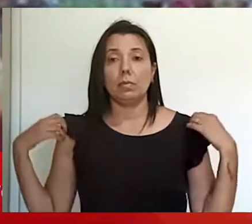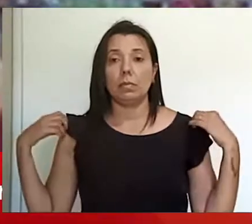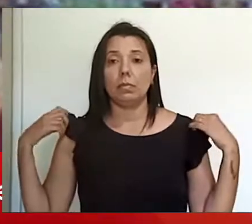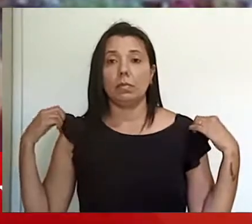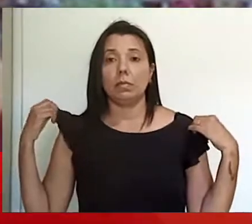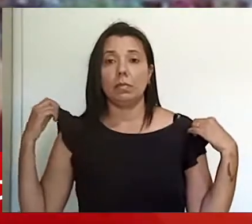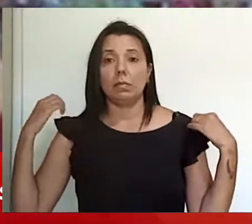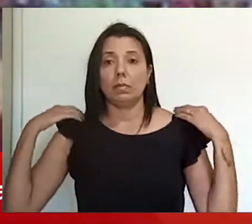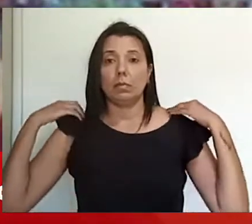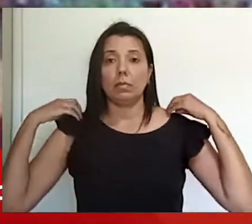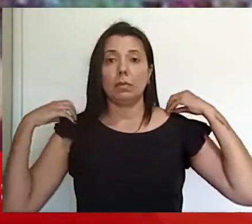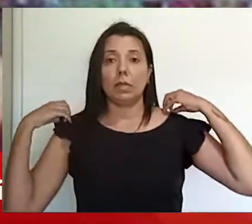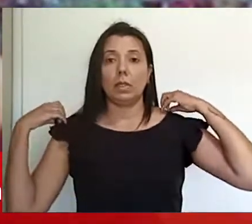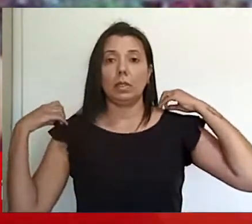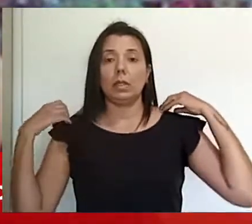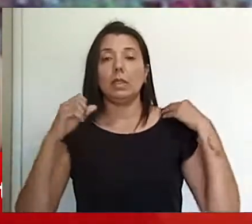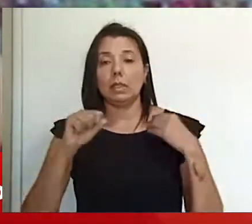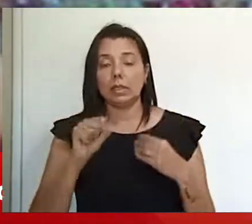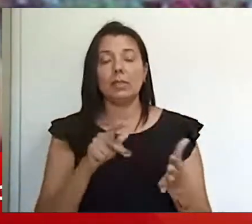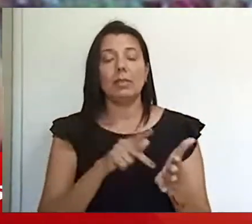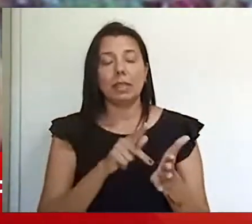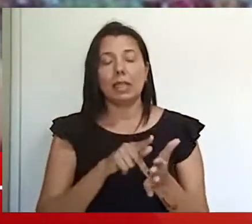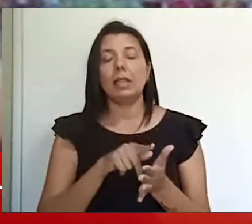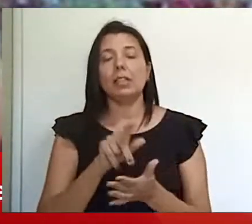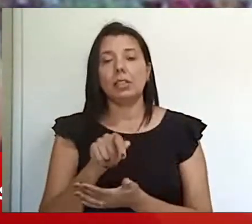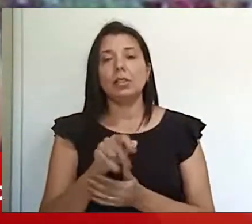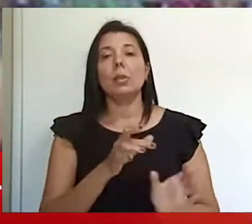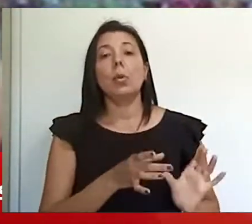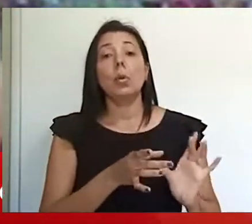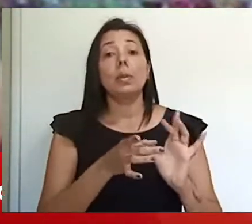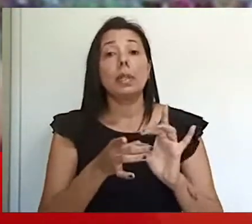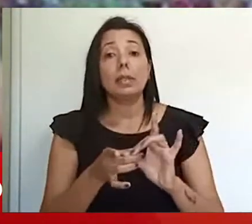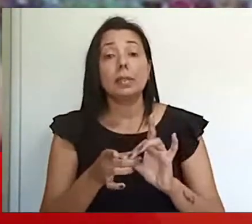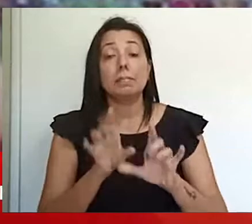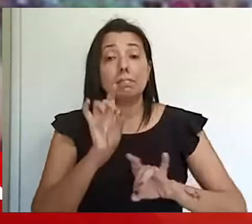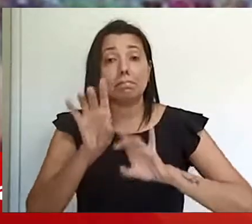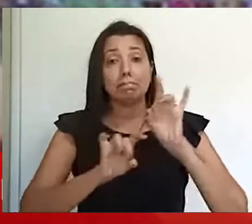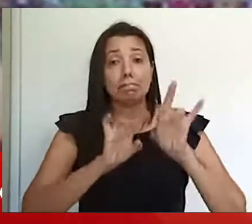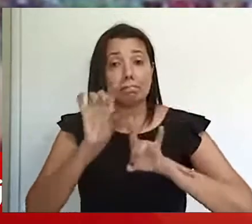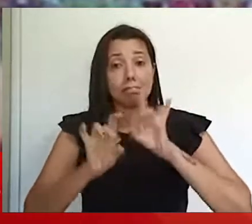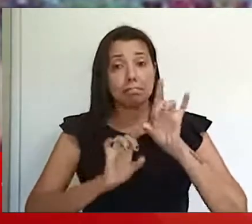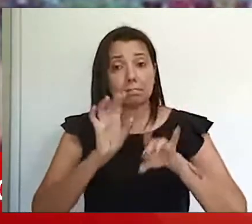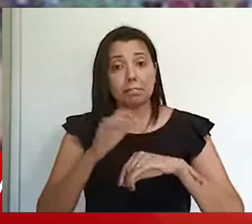Beatriz, você colocou muito bem. É um contexto específico. Com a